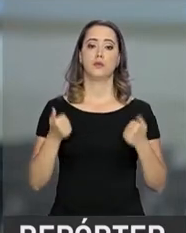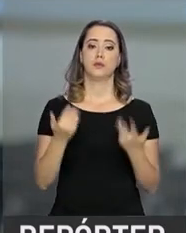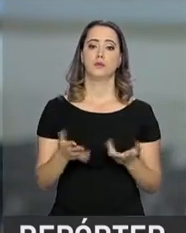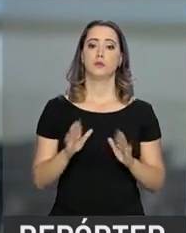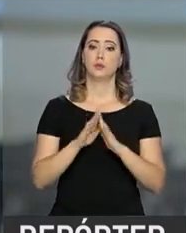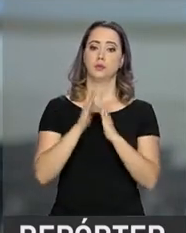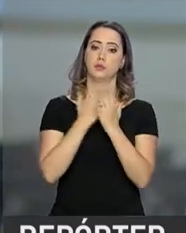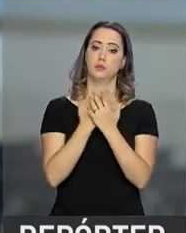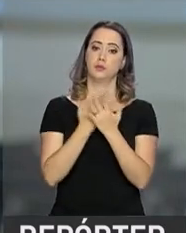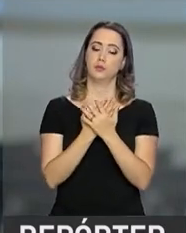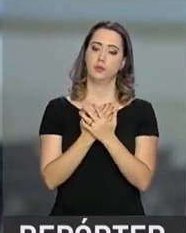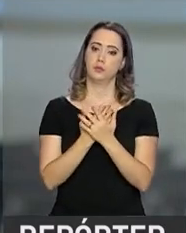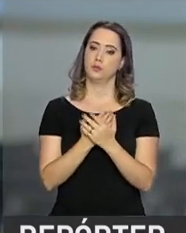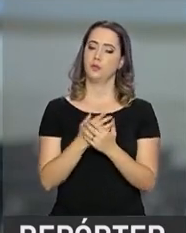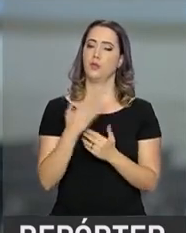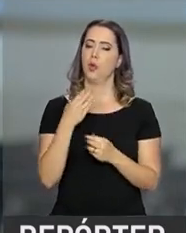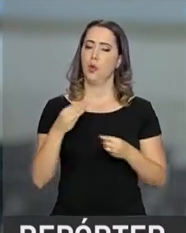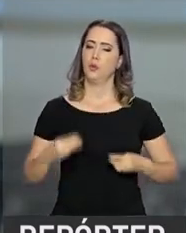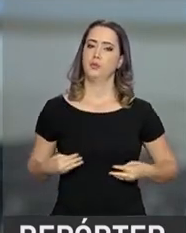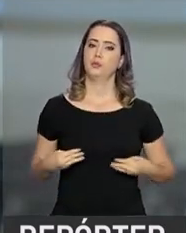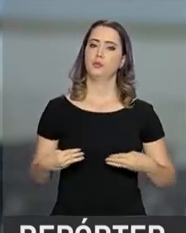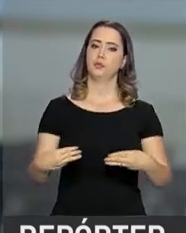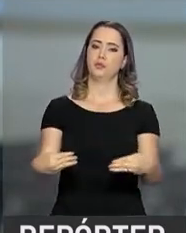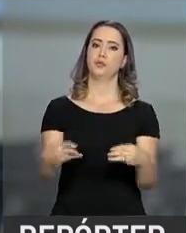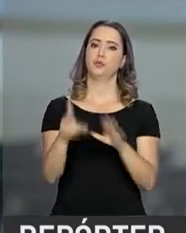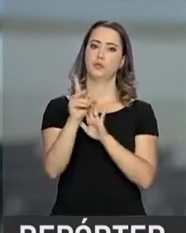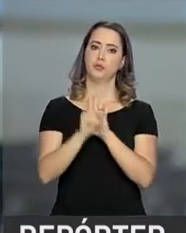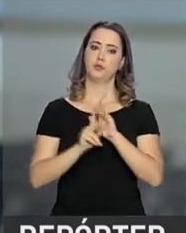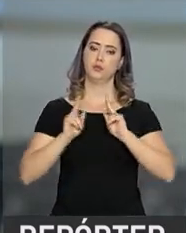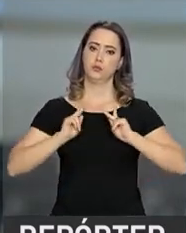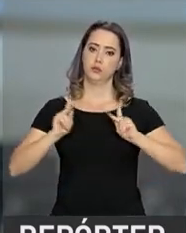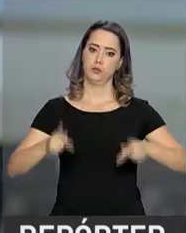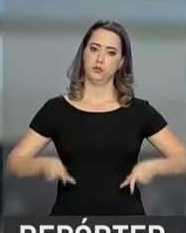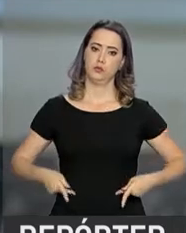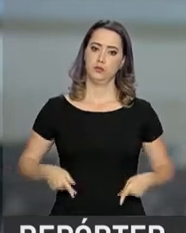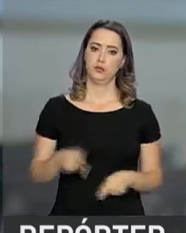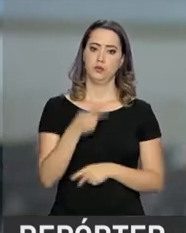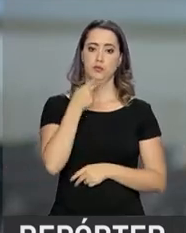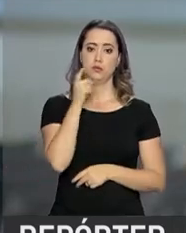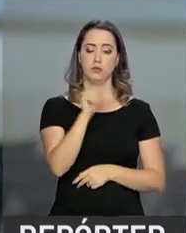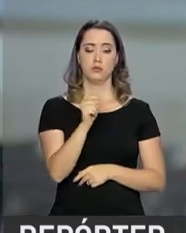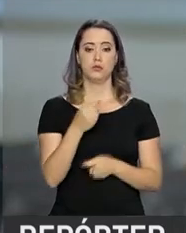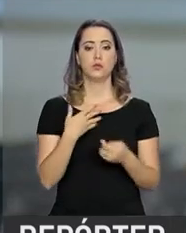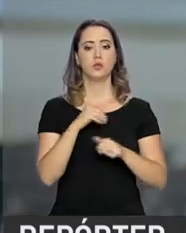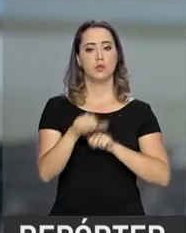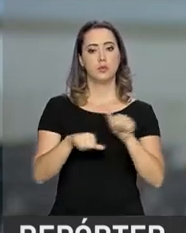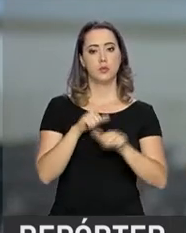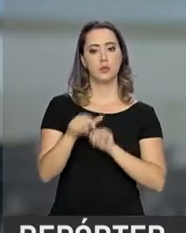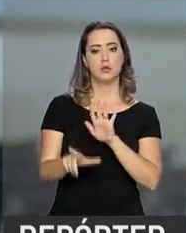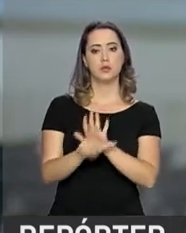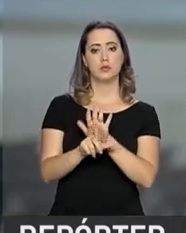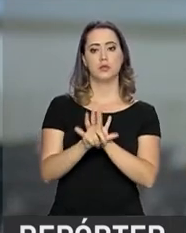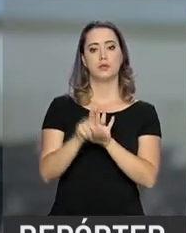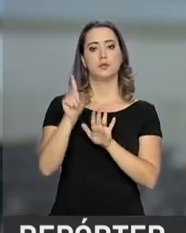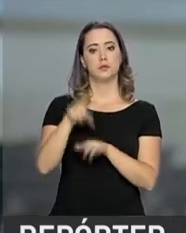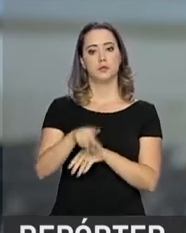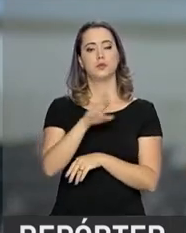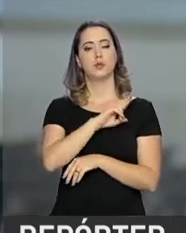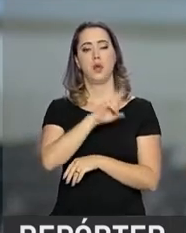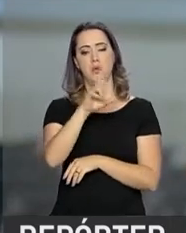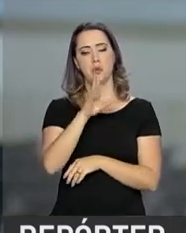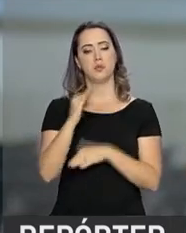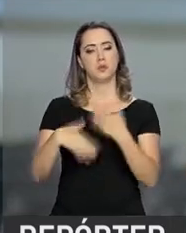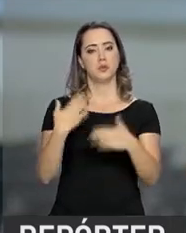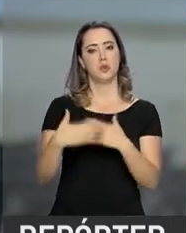nas escolas. Em nota, o ministro dos Direitos Humanos, Gustavo Rocha, avaliou que a mudança na lei representa um avanço